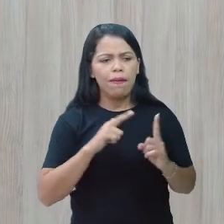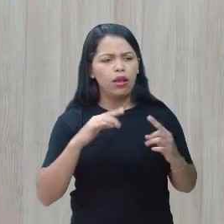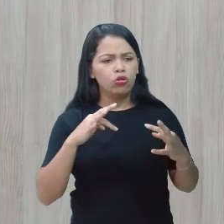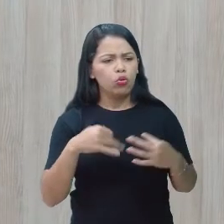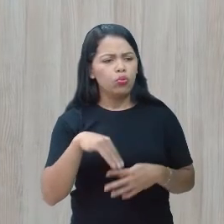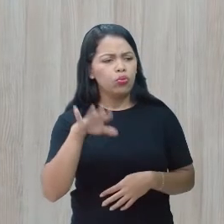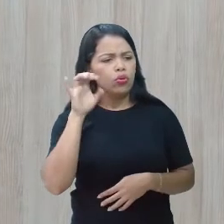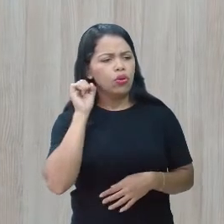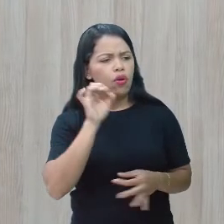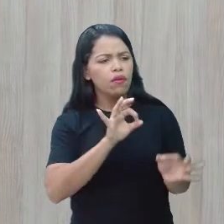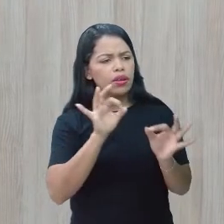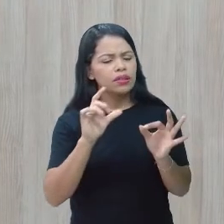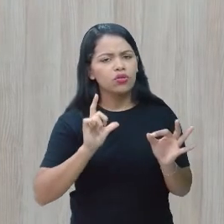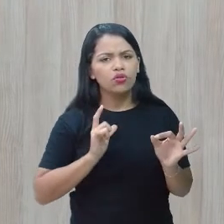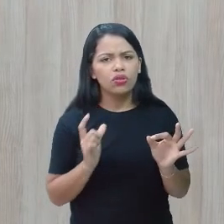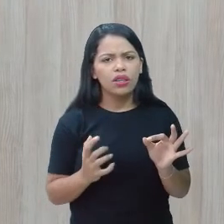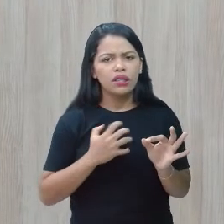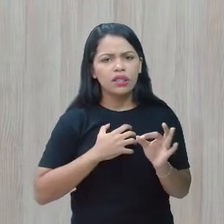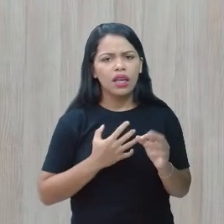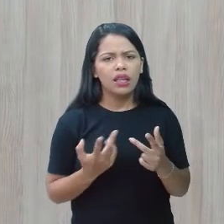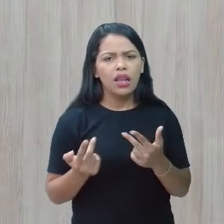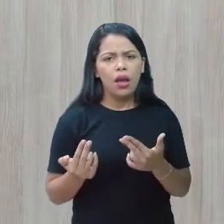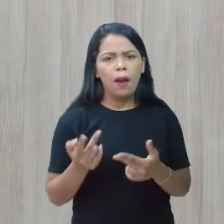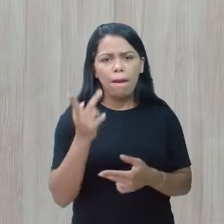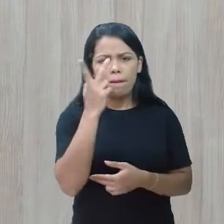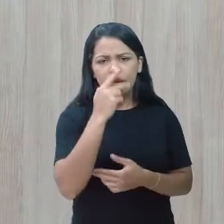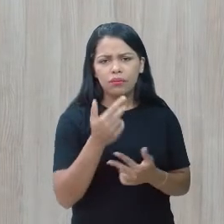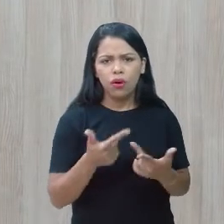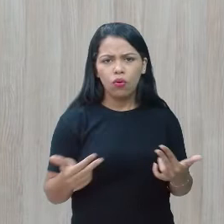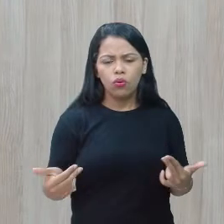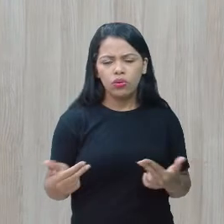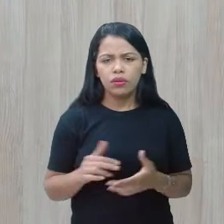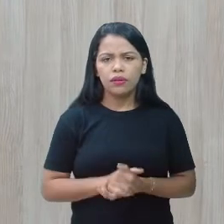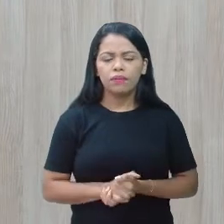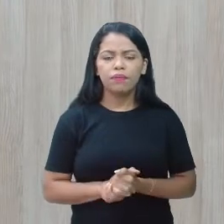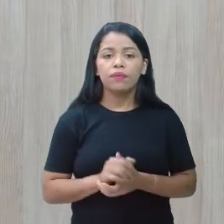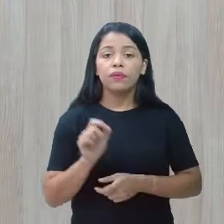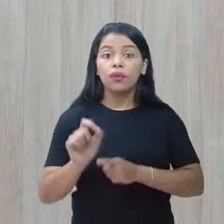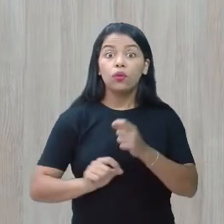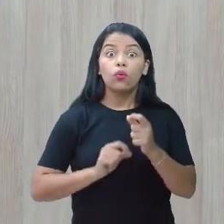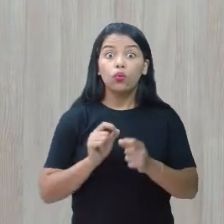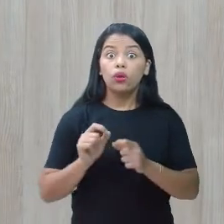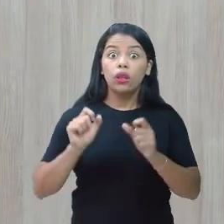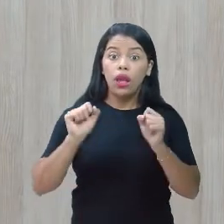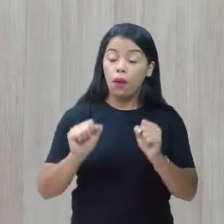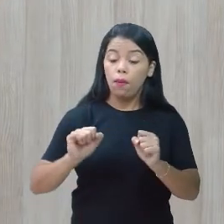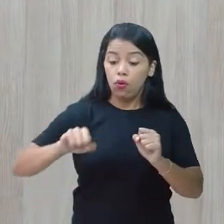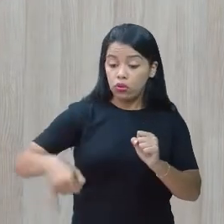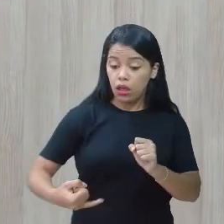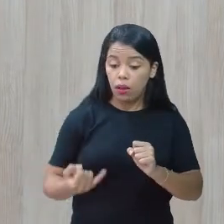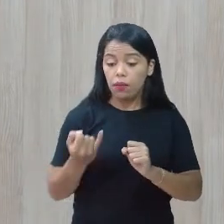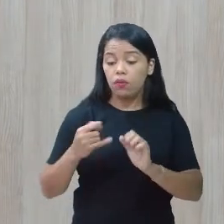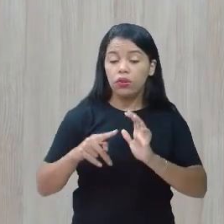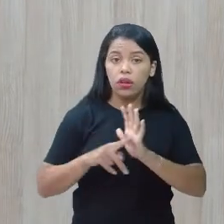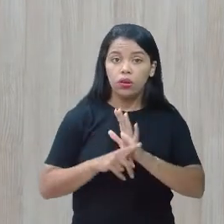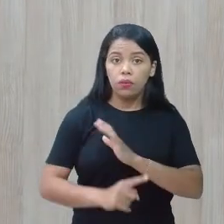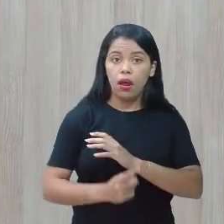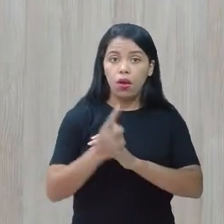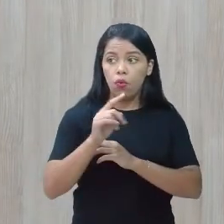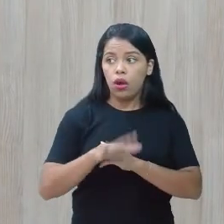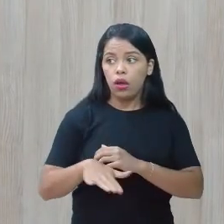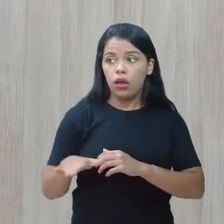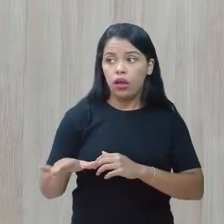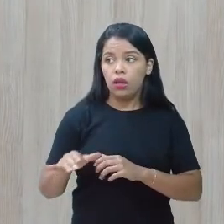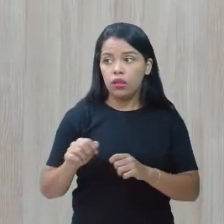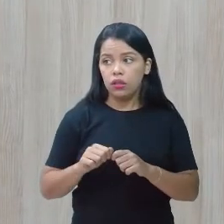efeito? O que é resultado de tudo isso para uma criança que